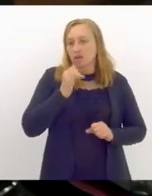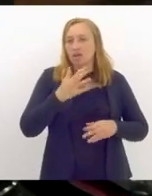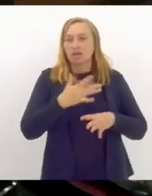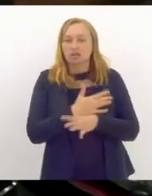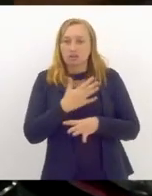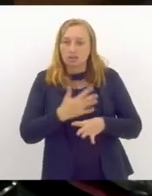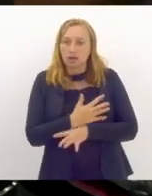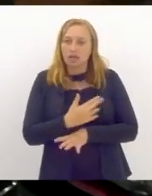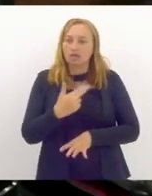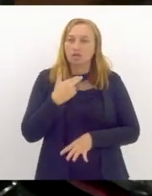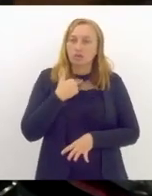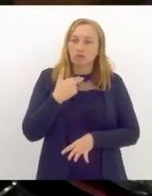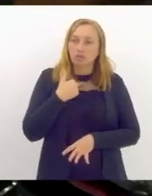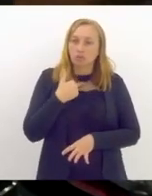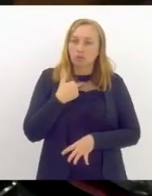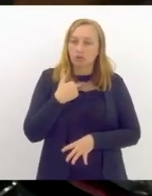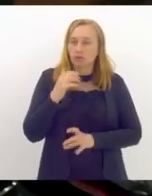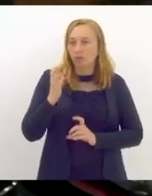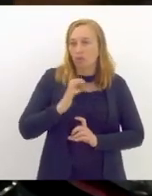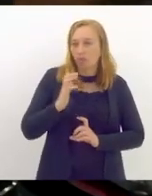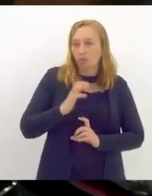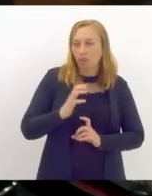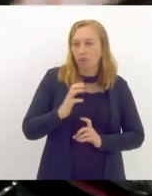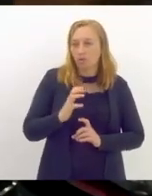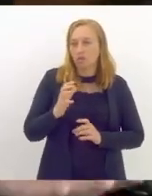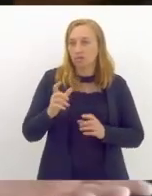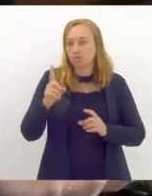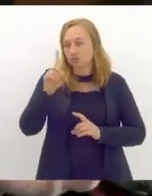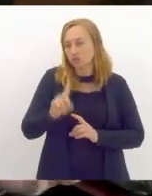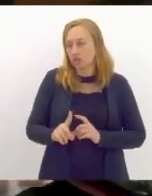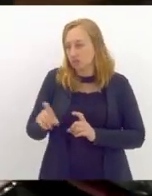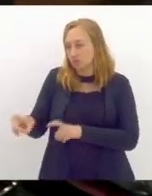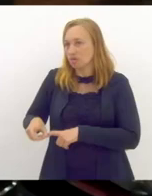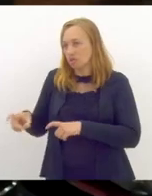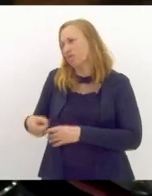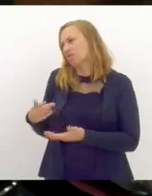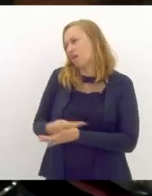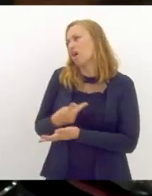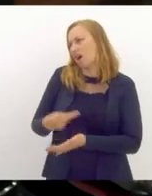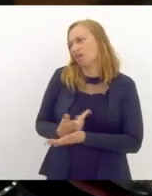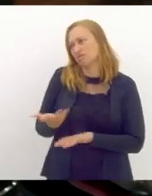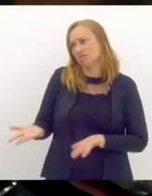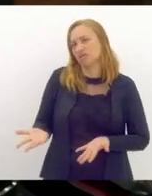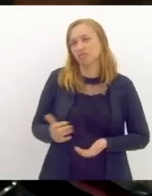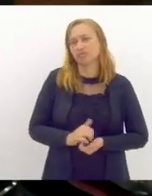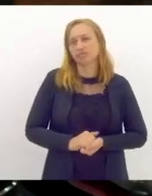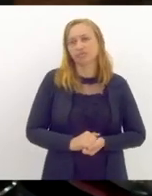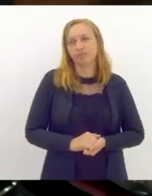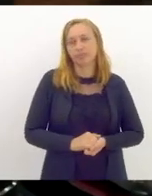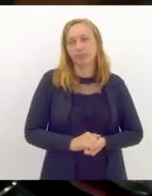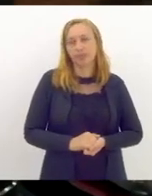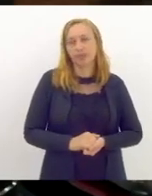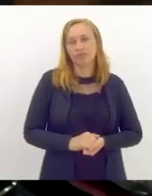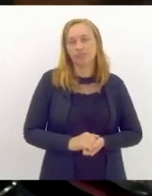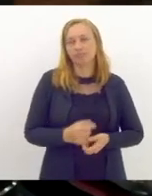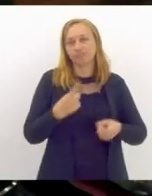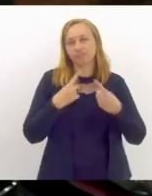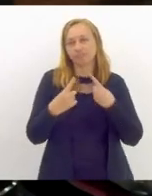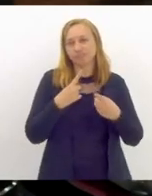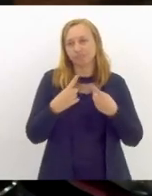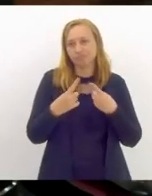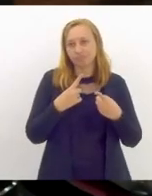enfim suprimir os direitos do interior Isso é uma grande balela né que não é uma nós não estamos aqui numa